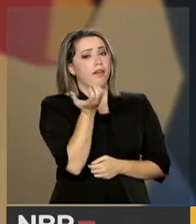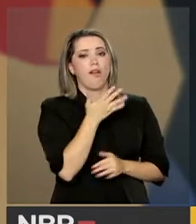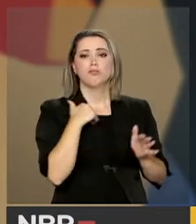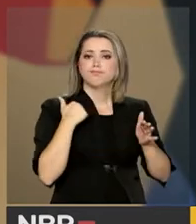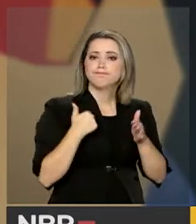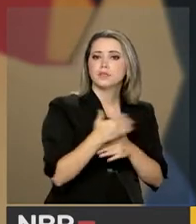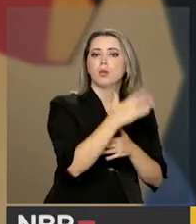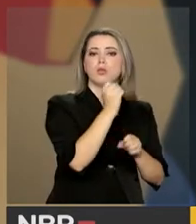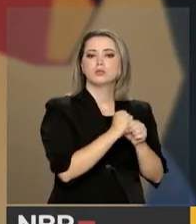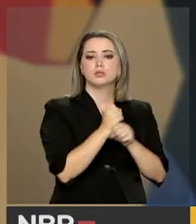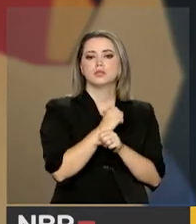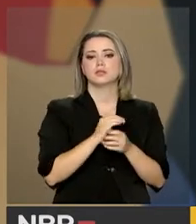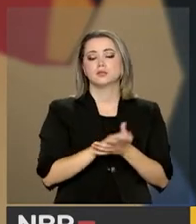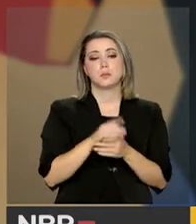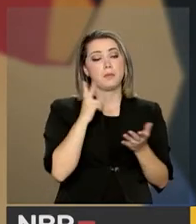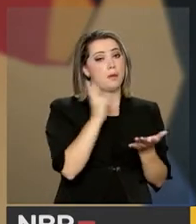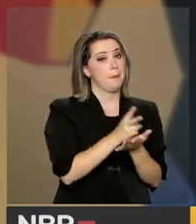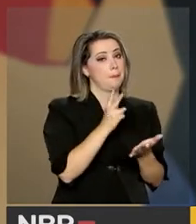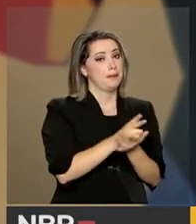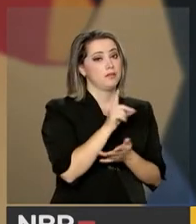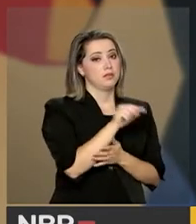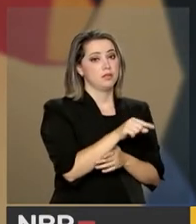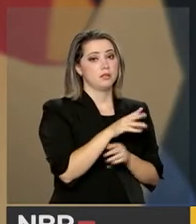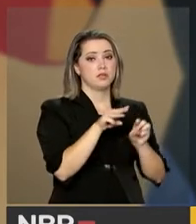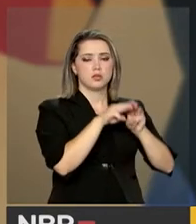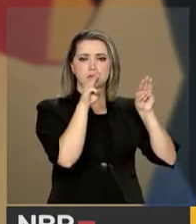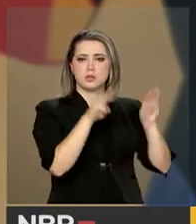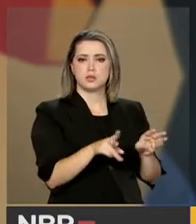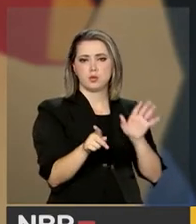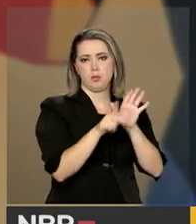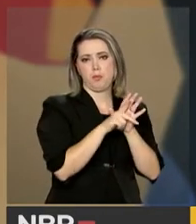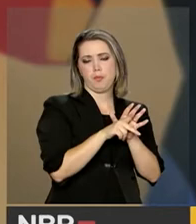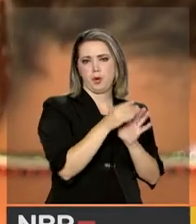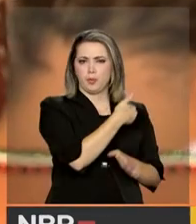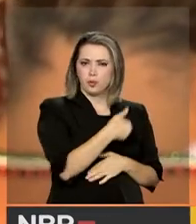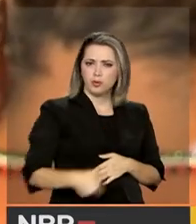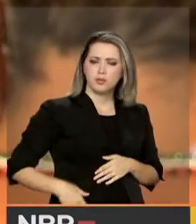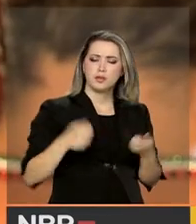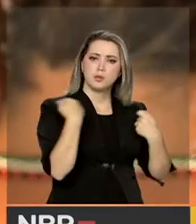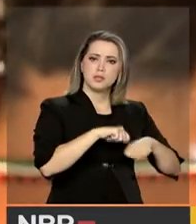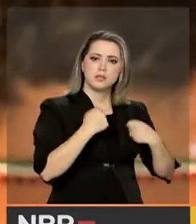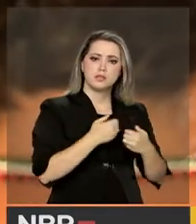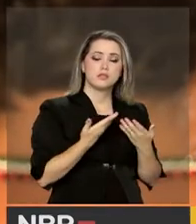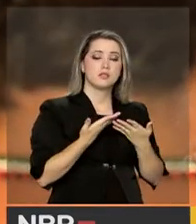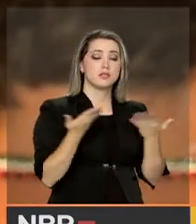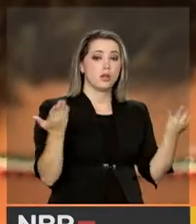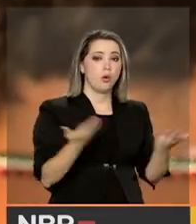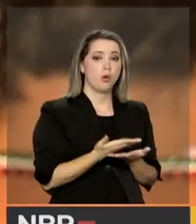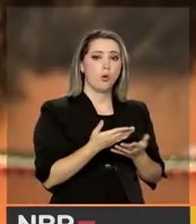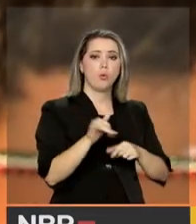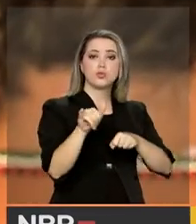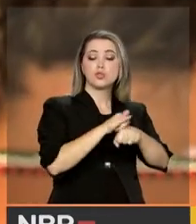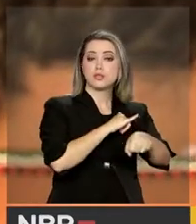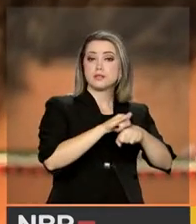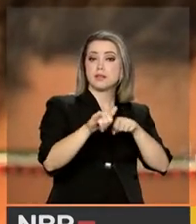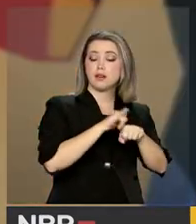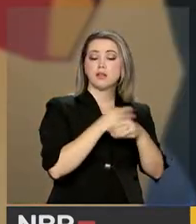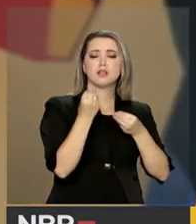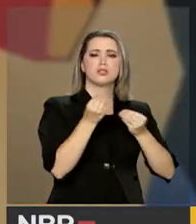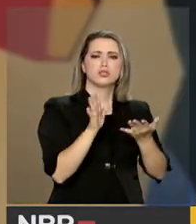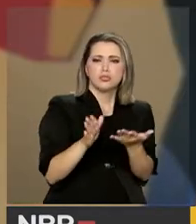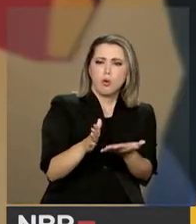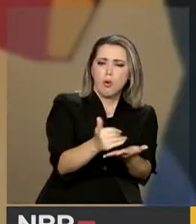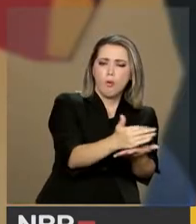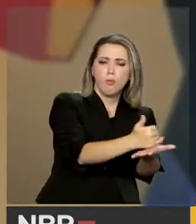longo do ano. Mesmo museus públicos, eles precisam hoje lançar estratégias de captação